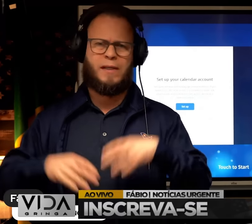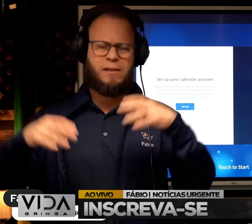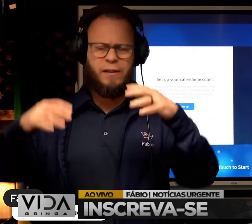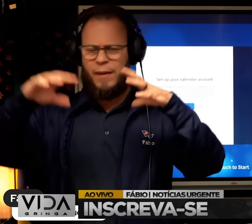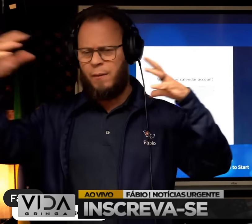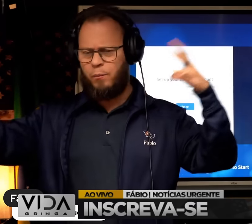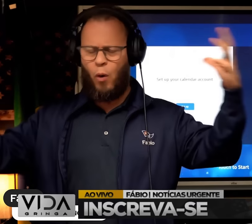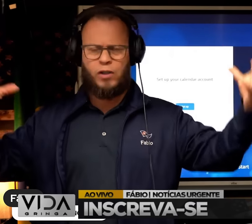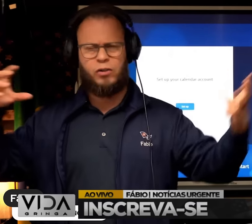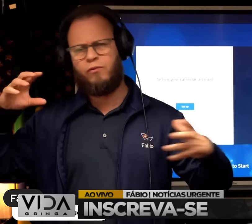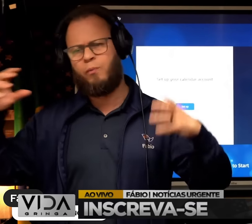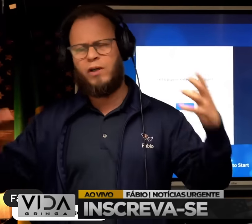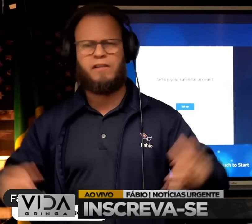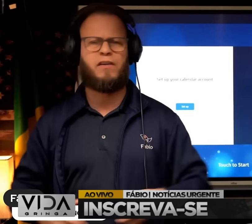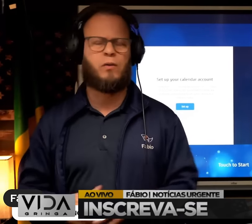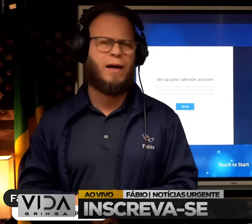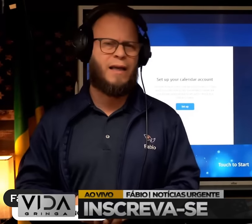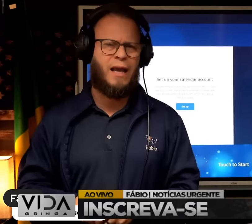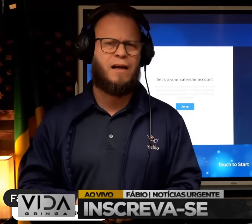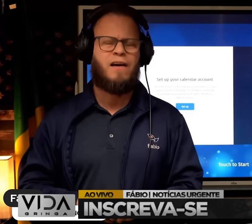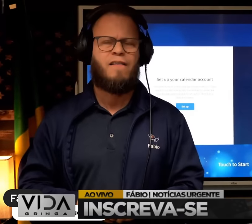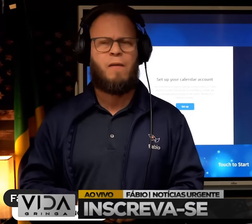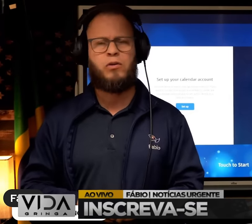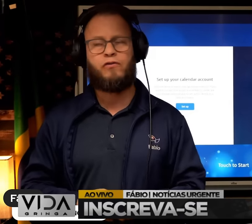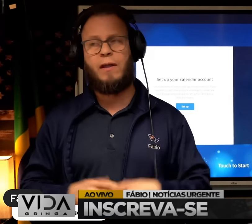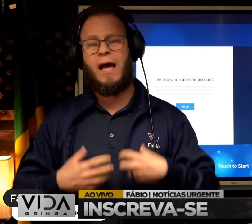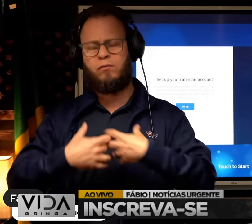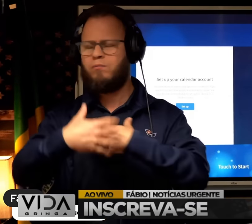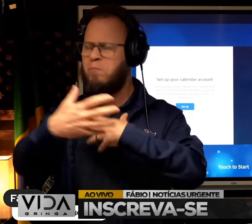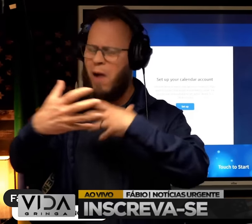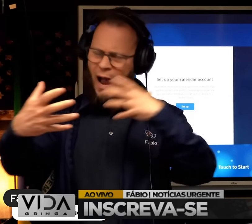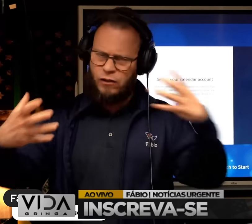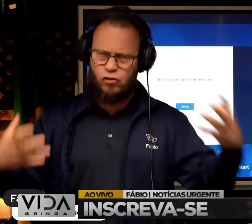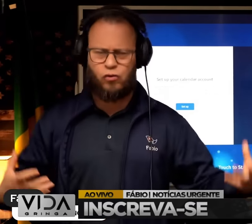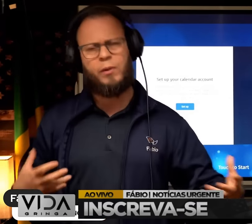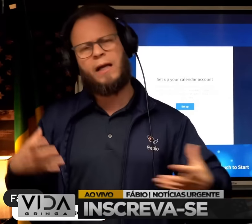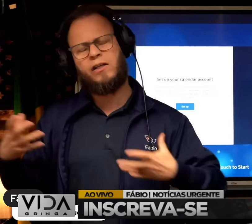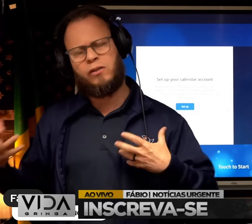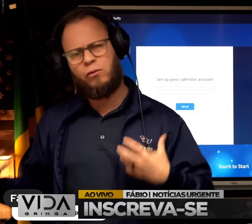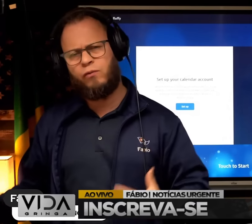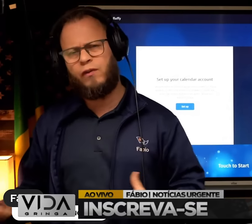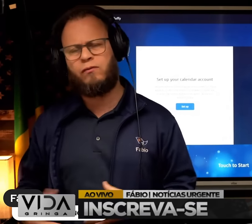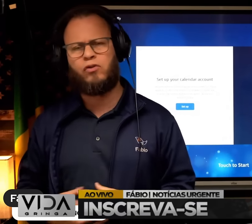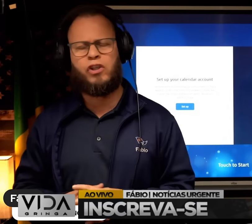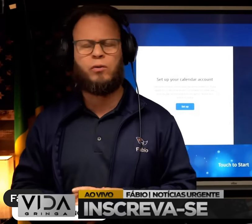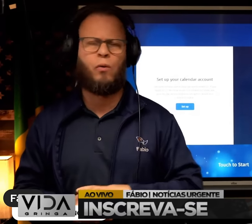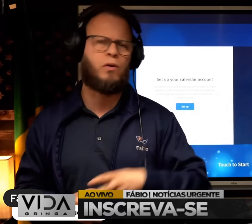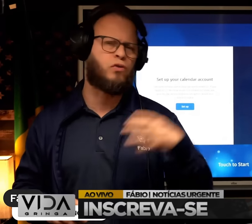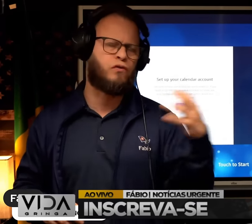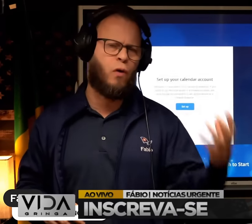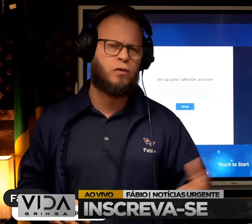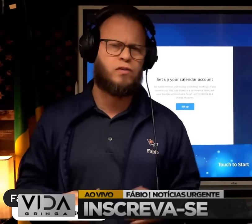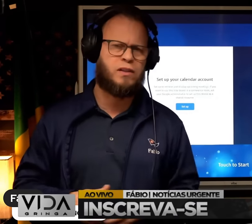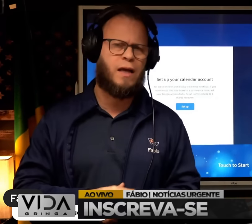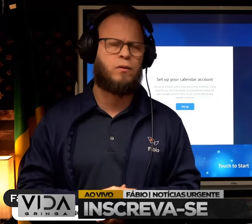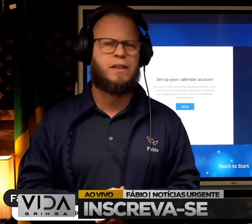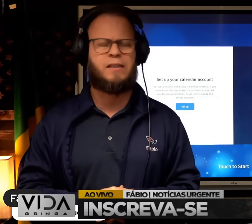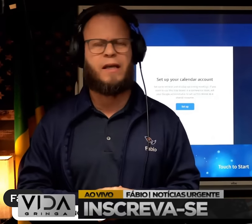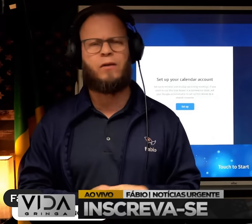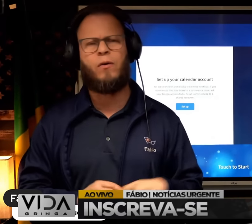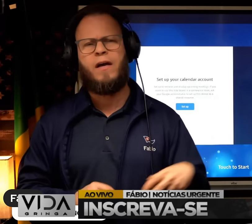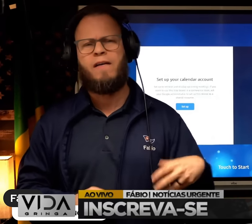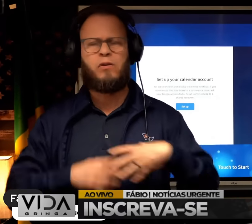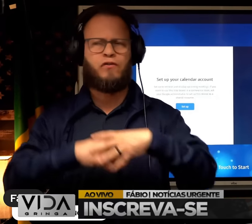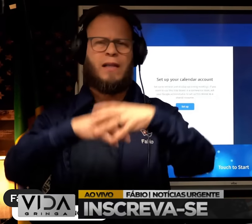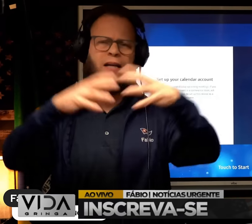sobre se pode ou não pode haver uma guerra. Vamos falar mais sobre a questão do Flávio Dino, quantos votos está